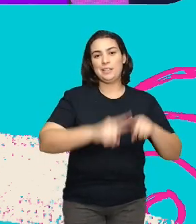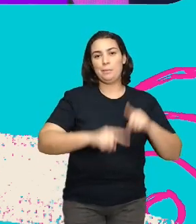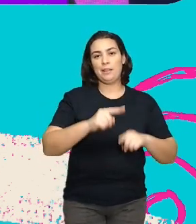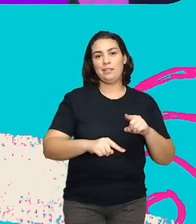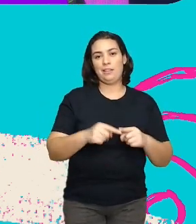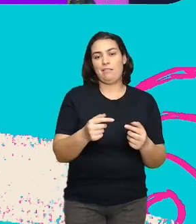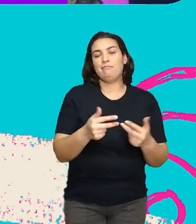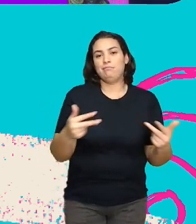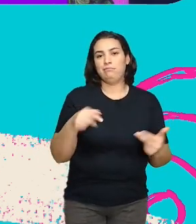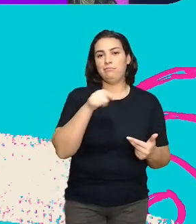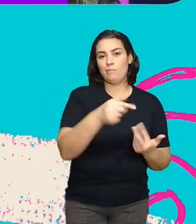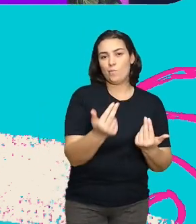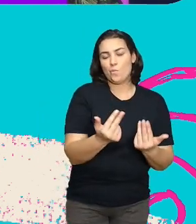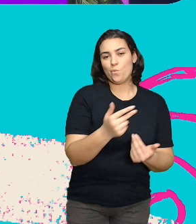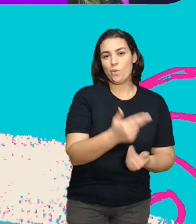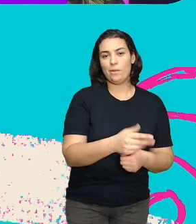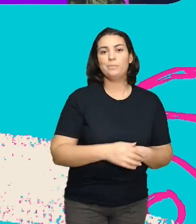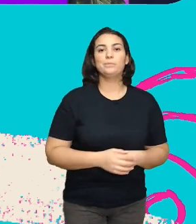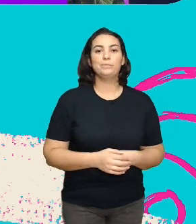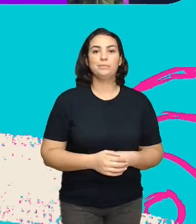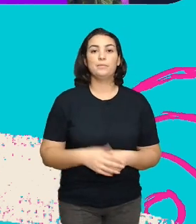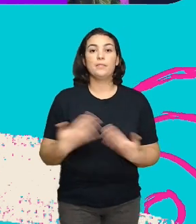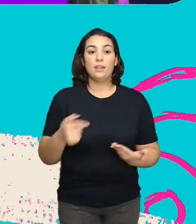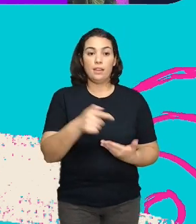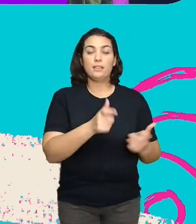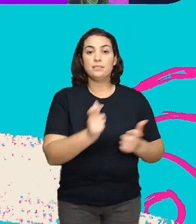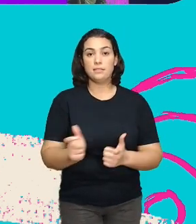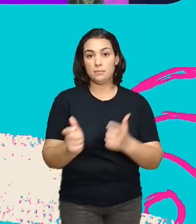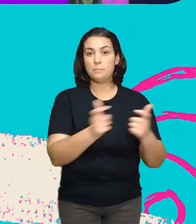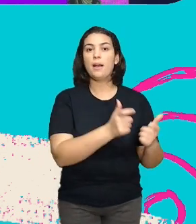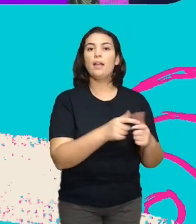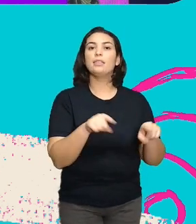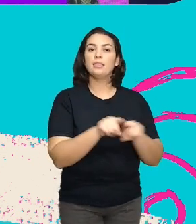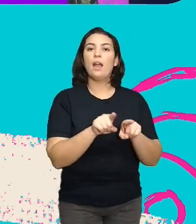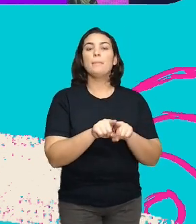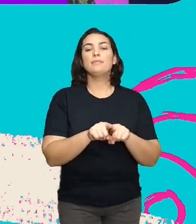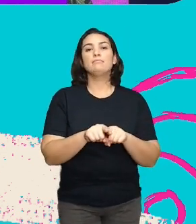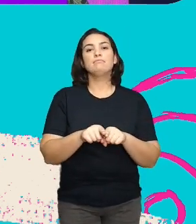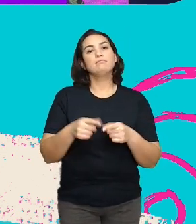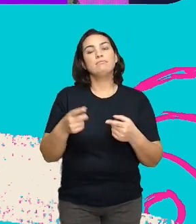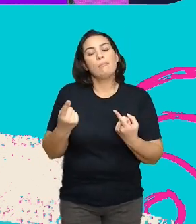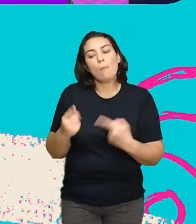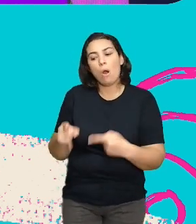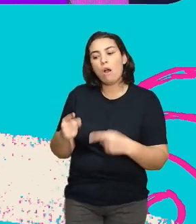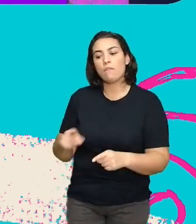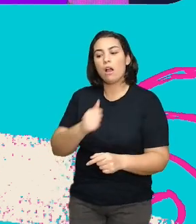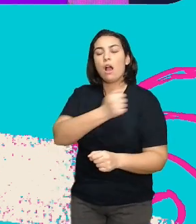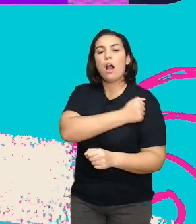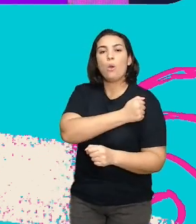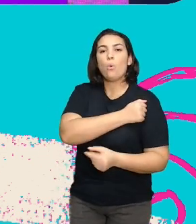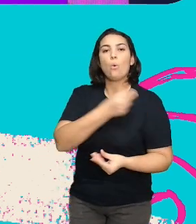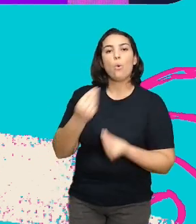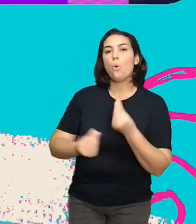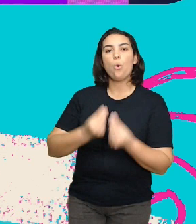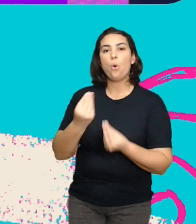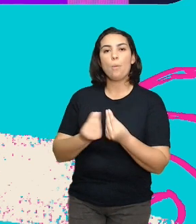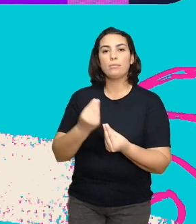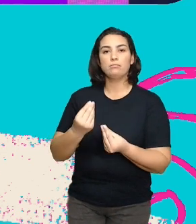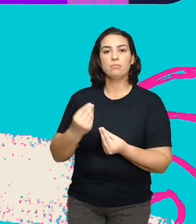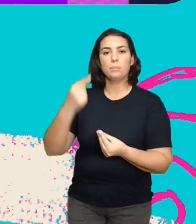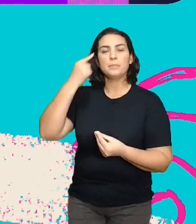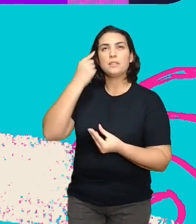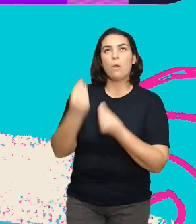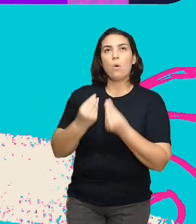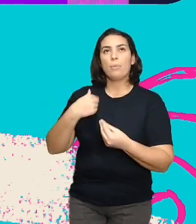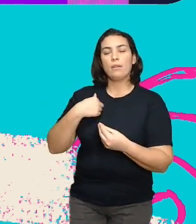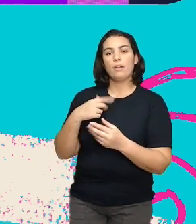que provocam o estudante não apenas a uma relação de consumo da tecnologia, mas